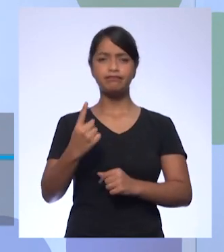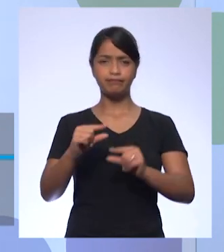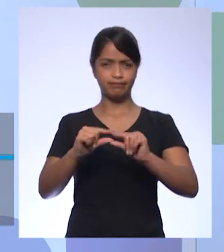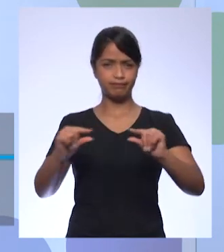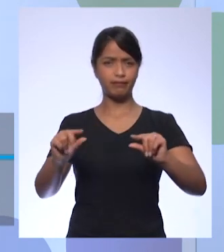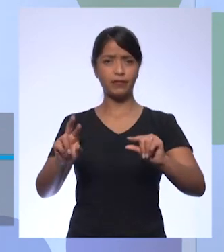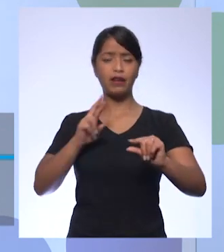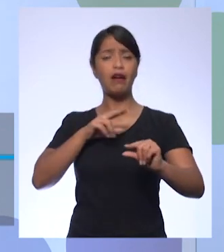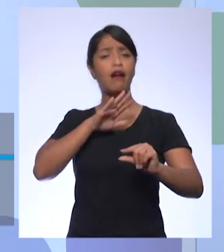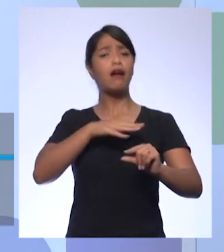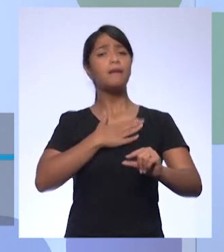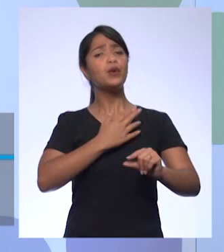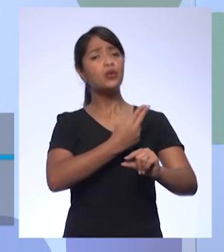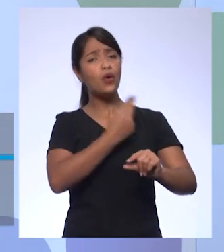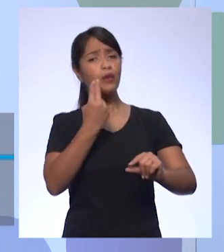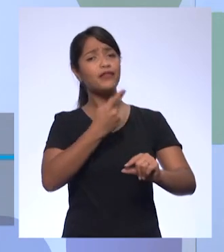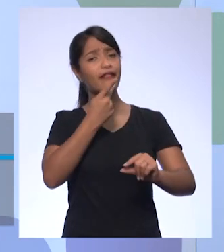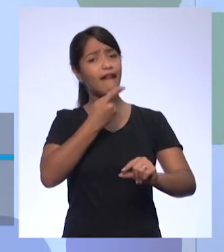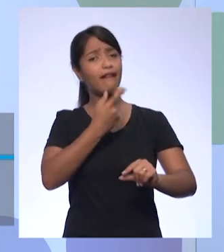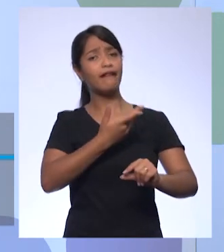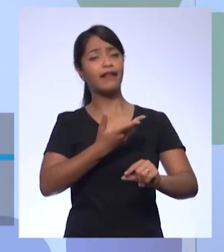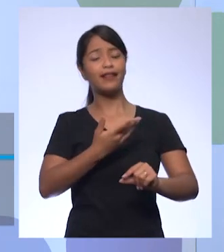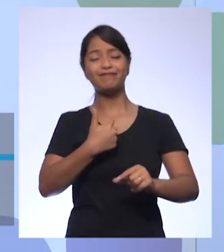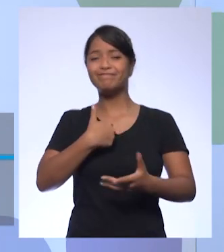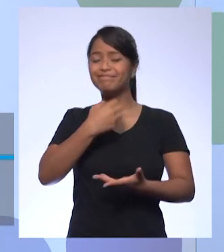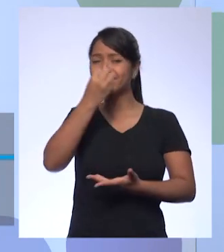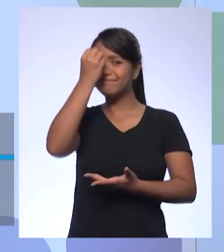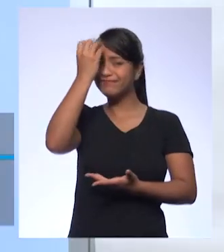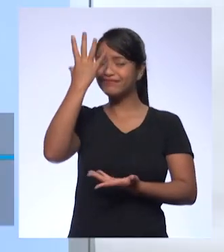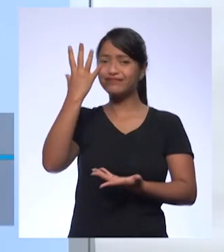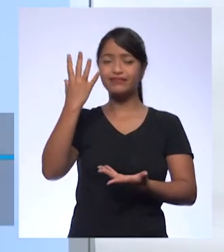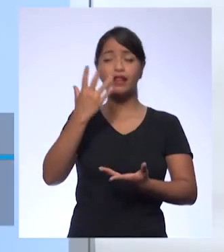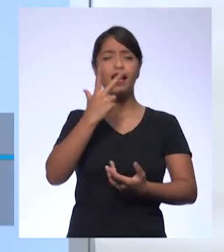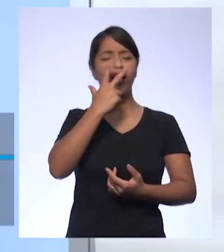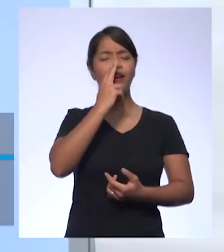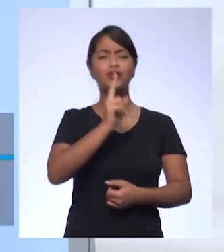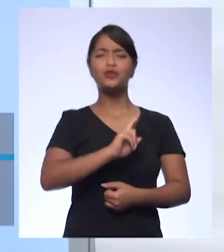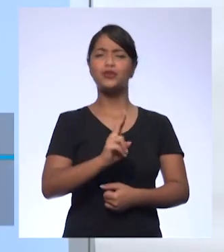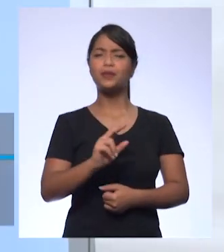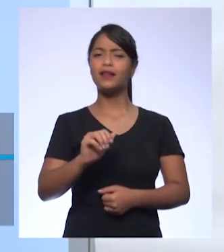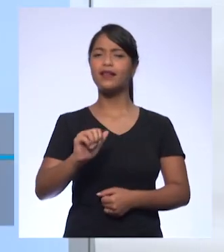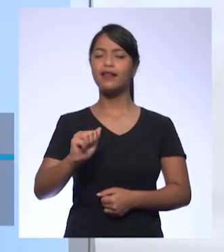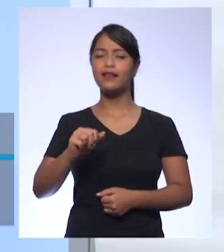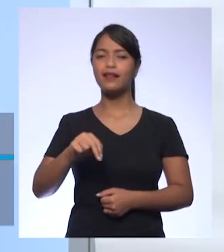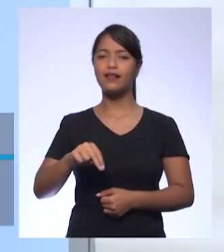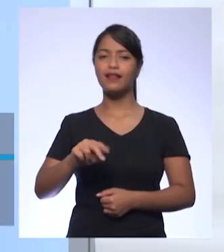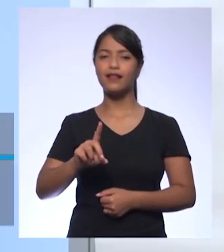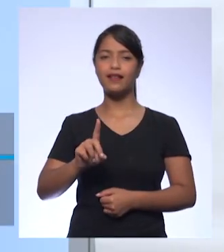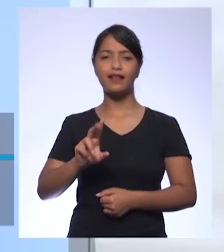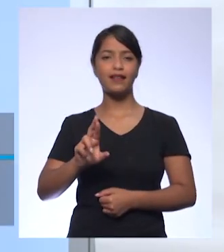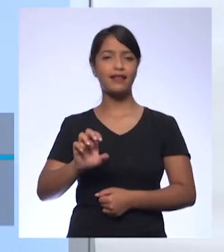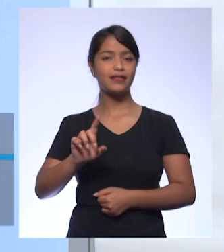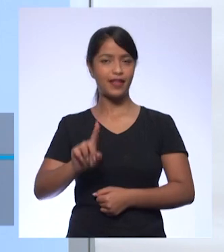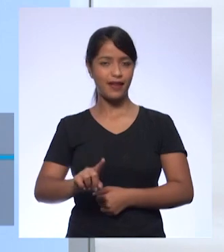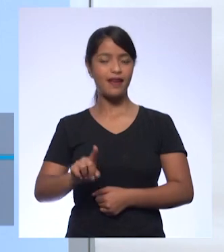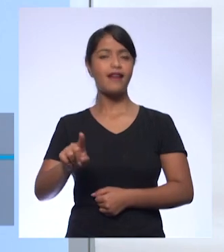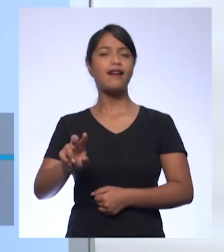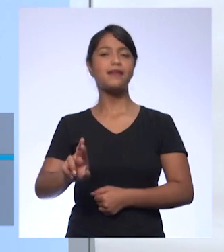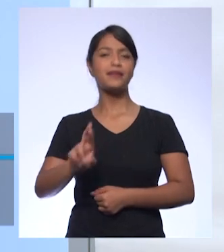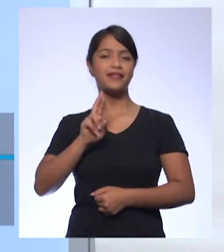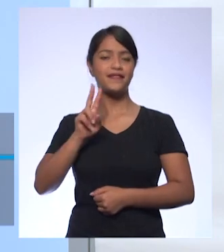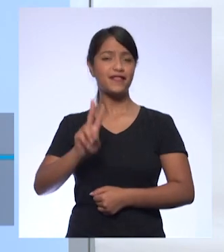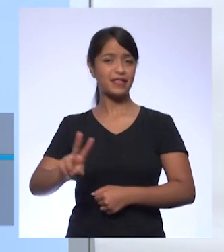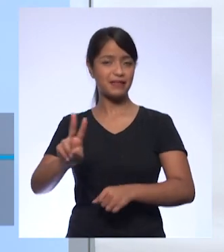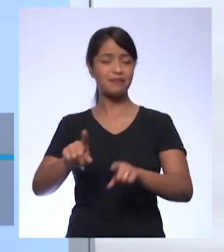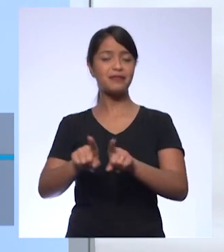nome, tá? Aí eu já até esqueci, porque eu vou Acho passar que na era o telinha. Era André Lucas, né? Ele colocou vitamina e carboidrato. Tá Eu dei certo.